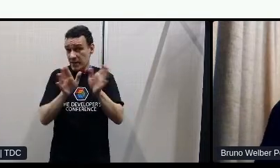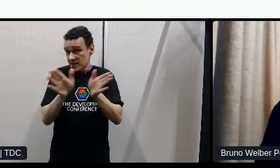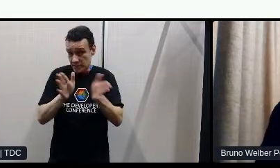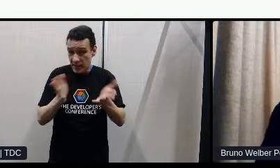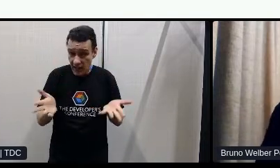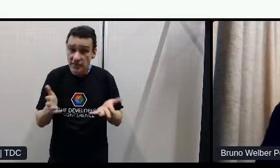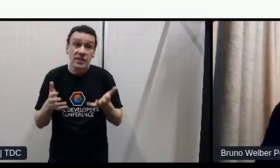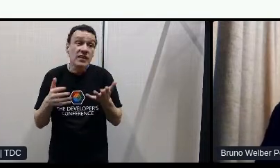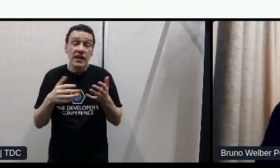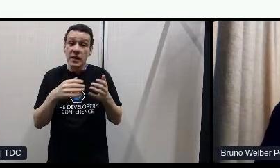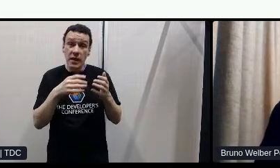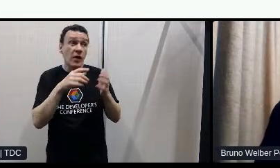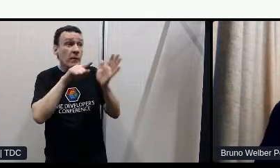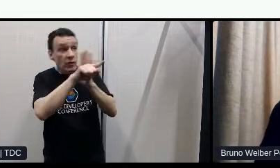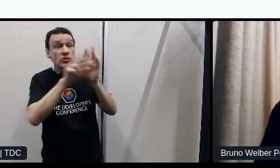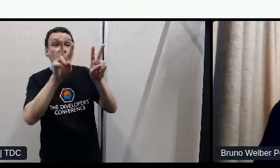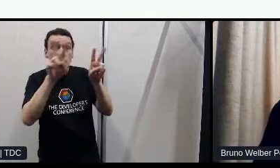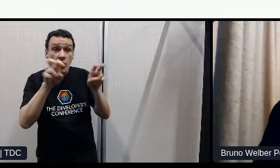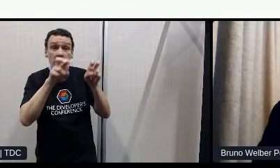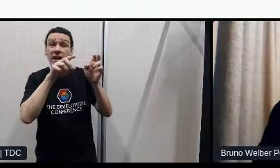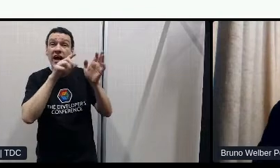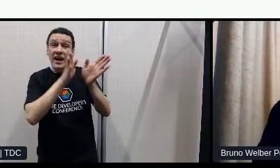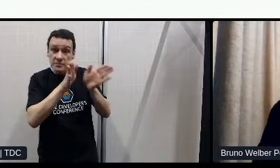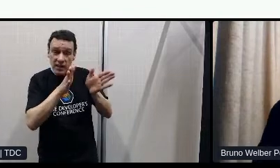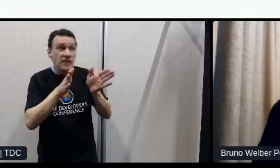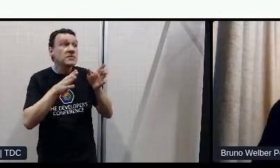primeiro lugar. Beleza.